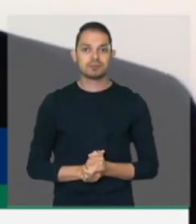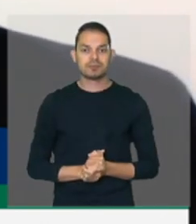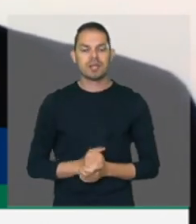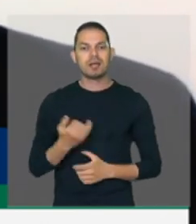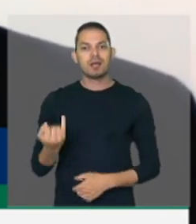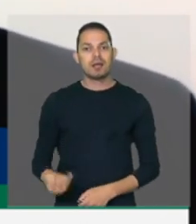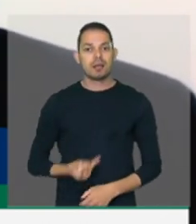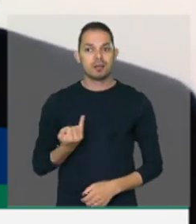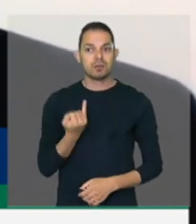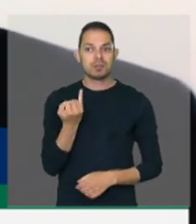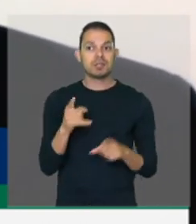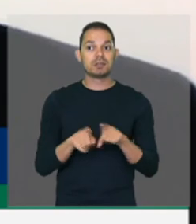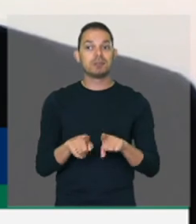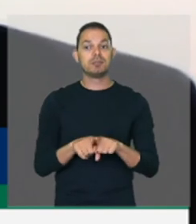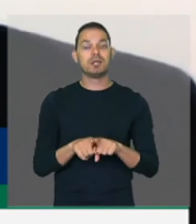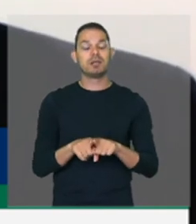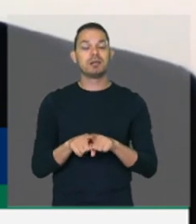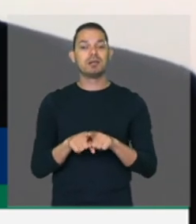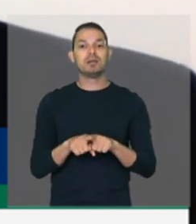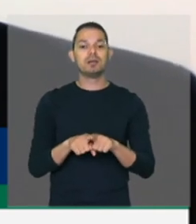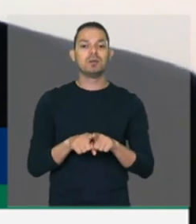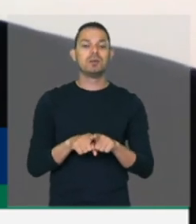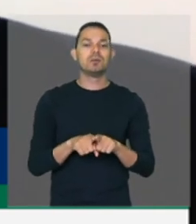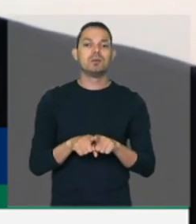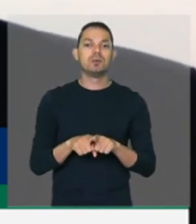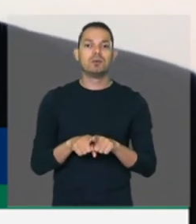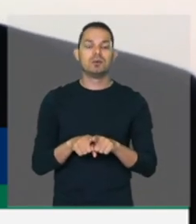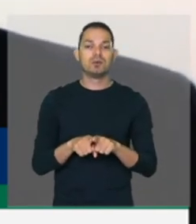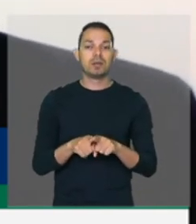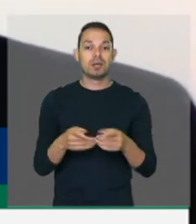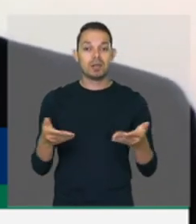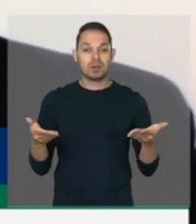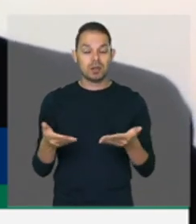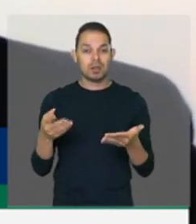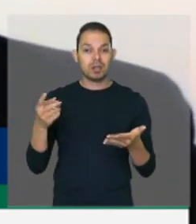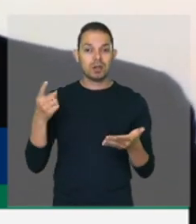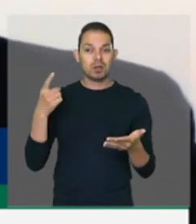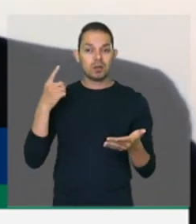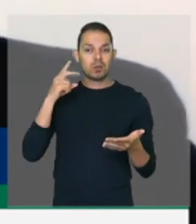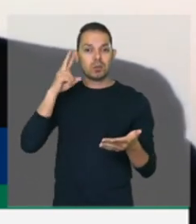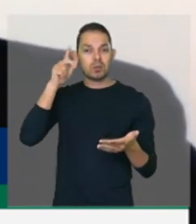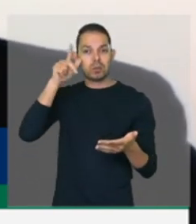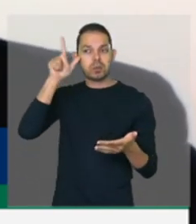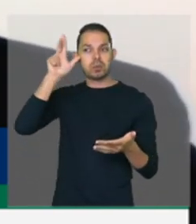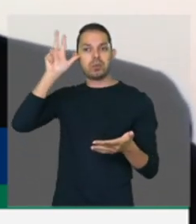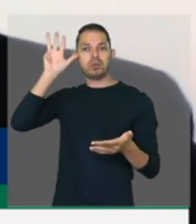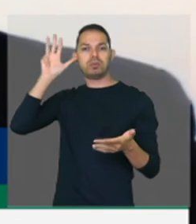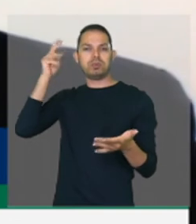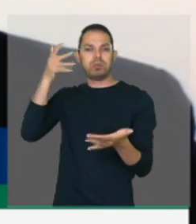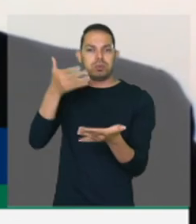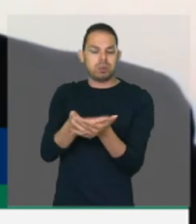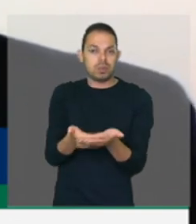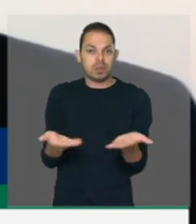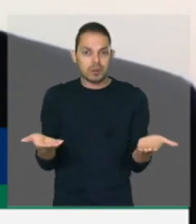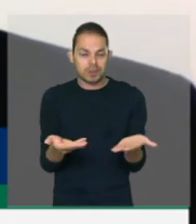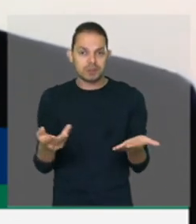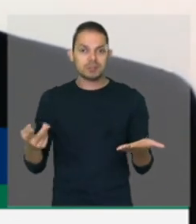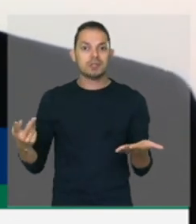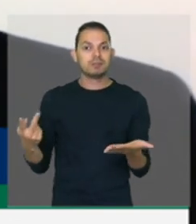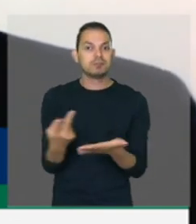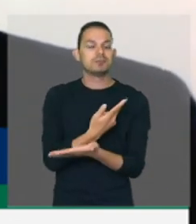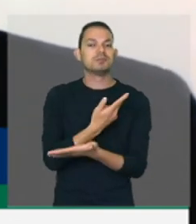É importante, senhor presidente, que nesses últimos dias nós tivemos dois fatos bem recentes que